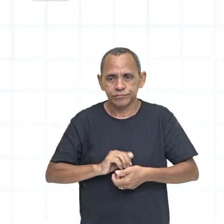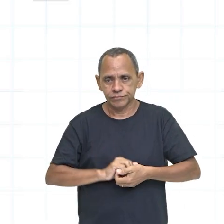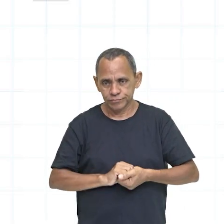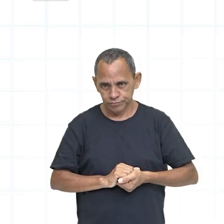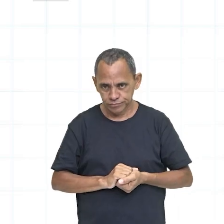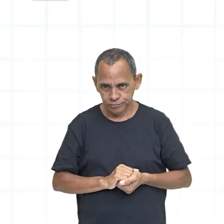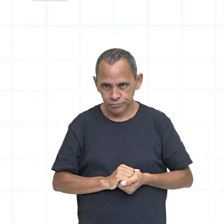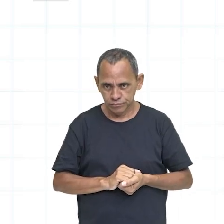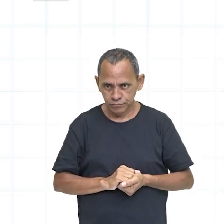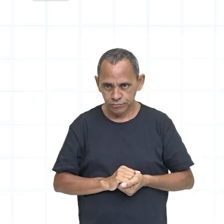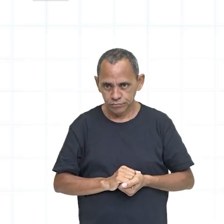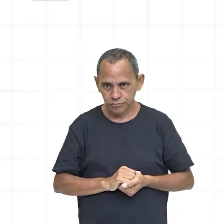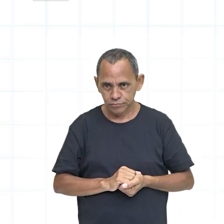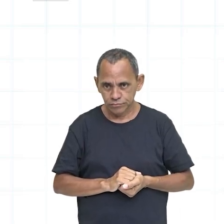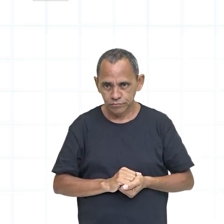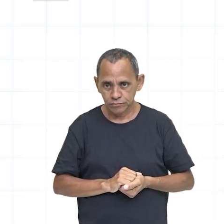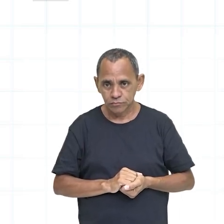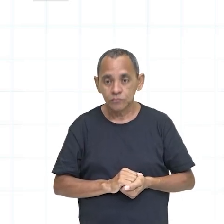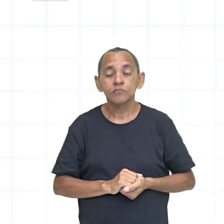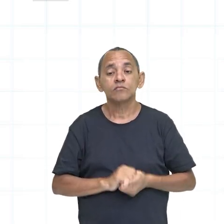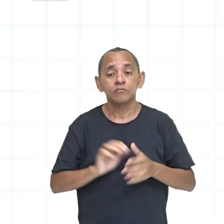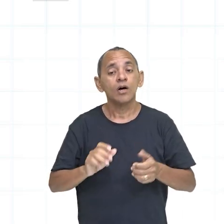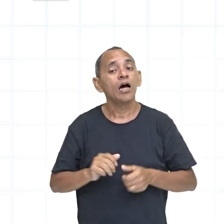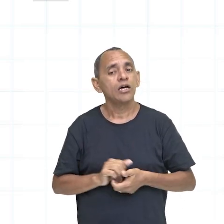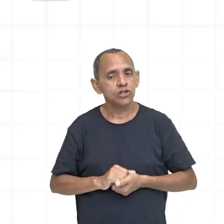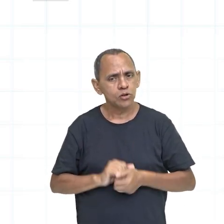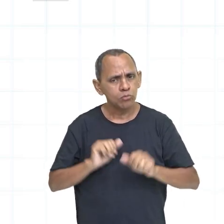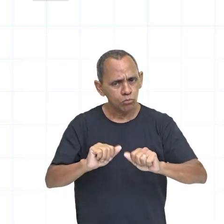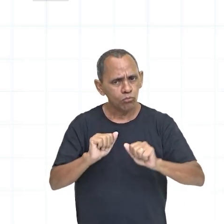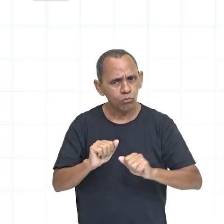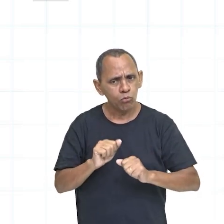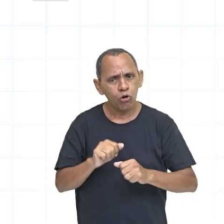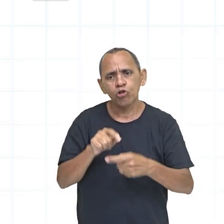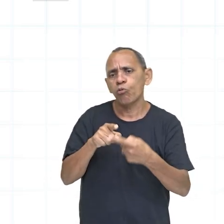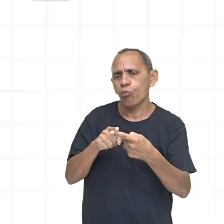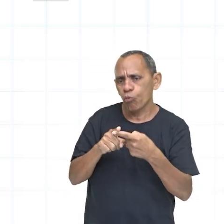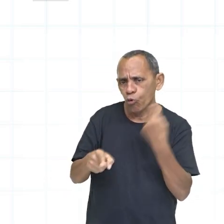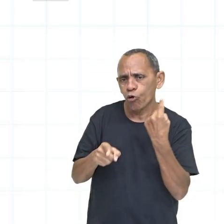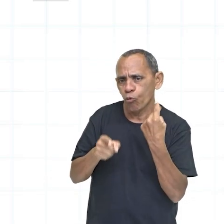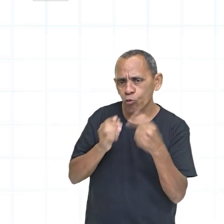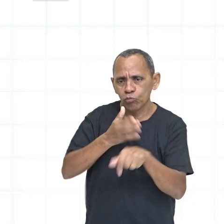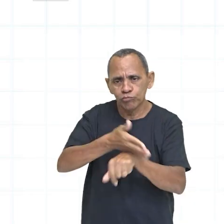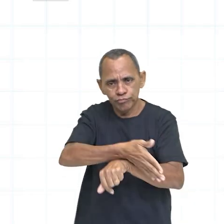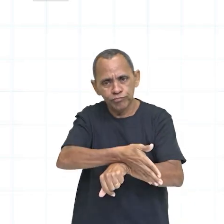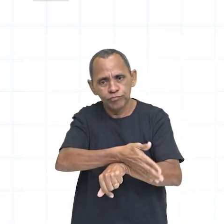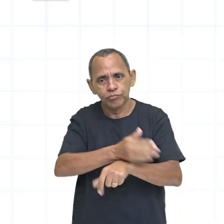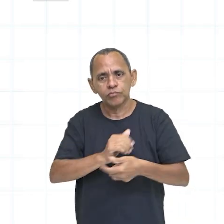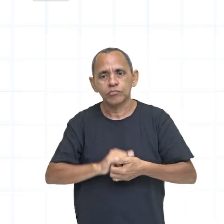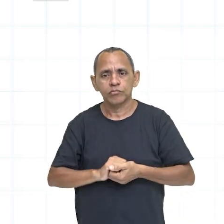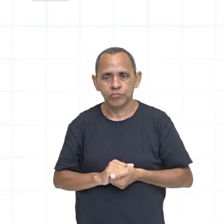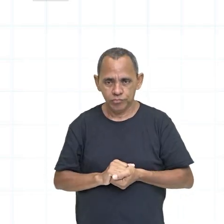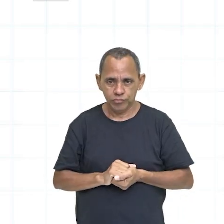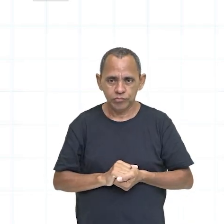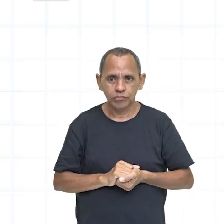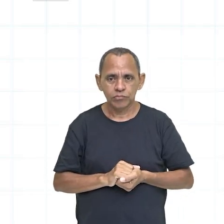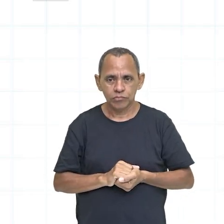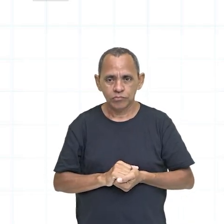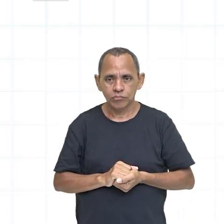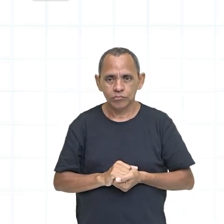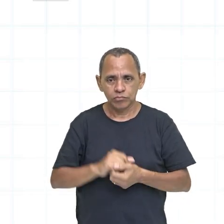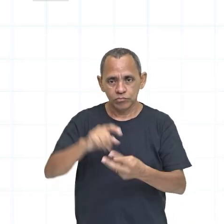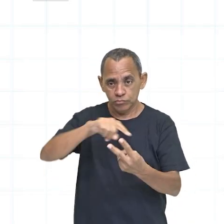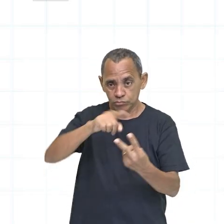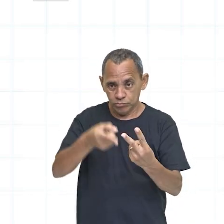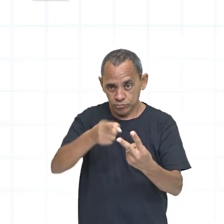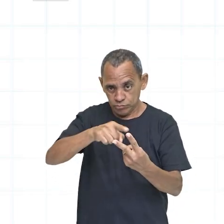não verbal. Mas é possível que esteja escrito ali também, né, proibida a entrada. Então, a linguagem verbal e não verbal.